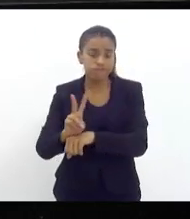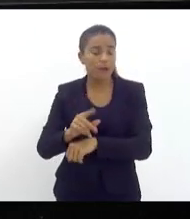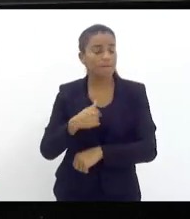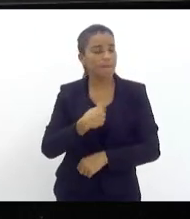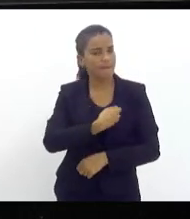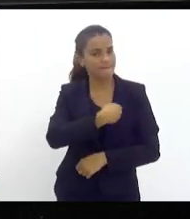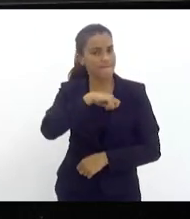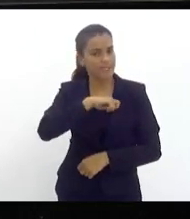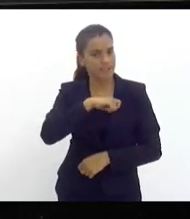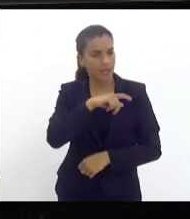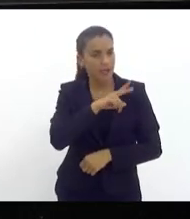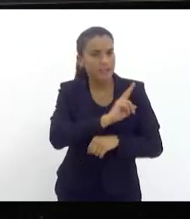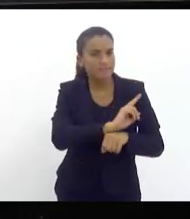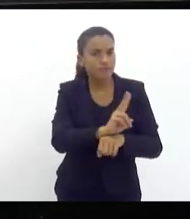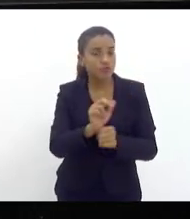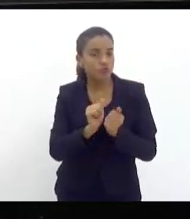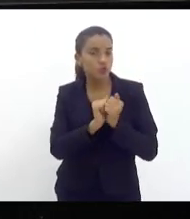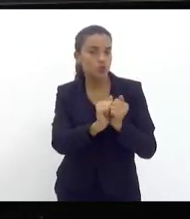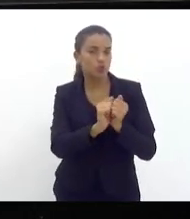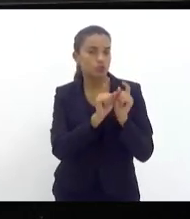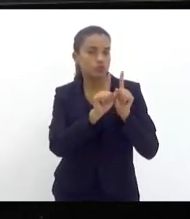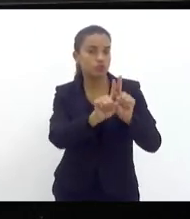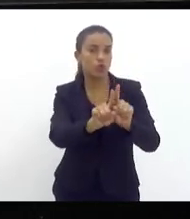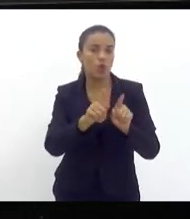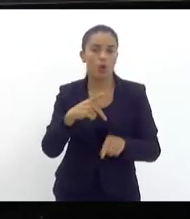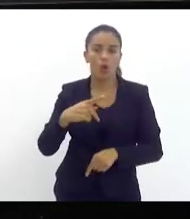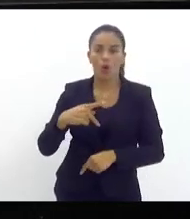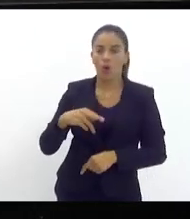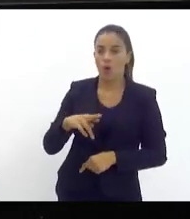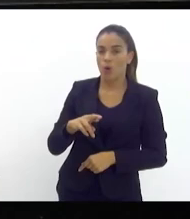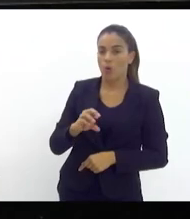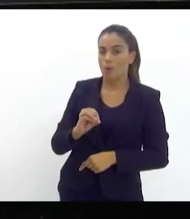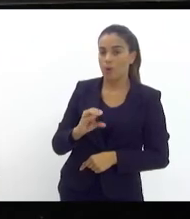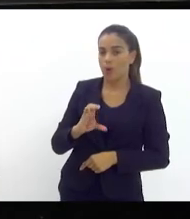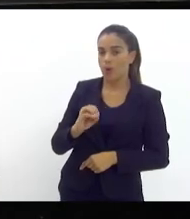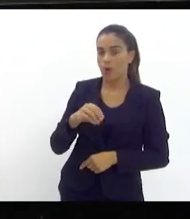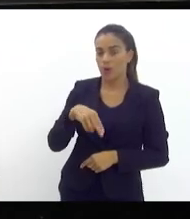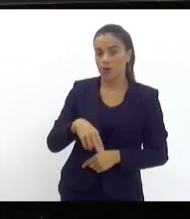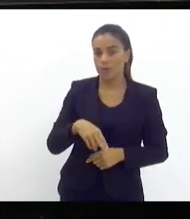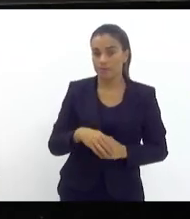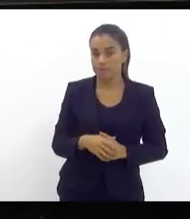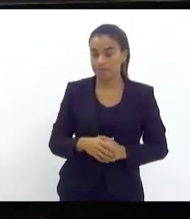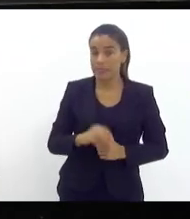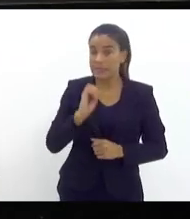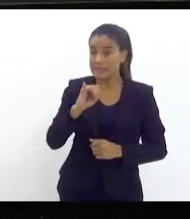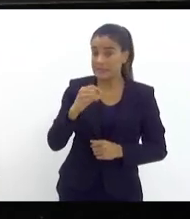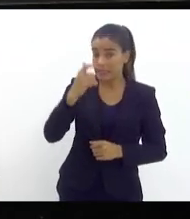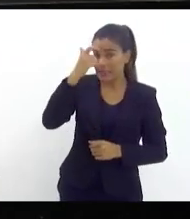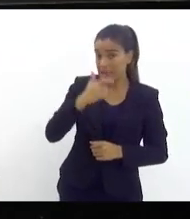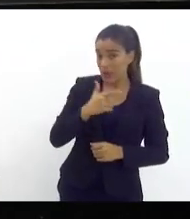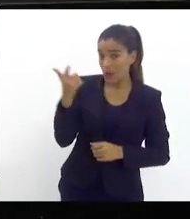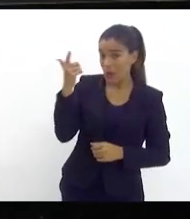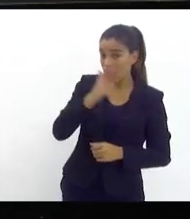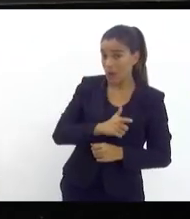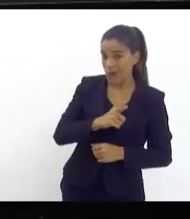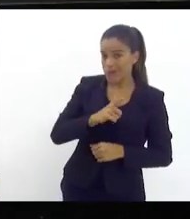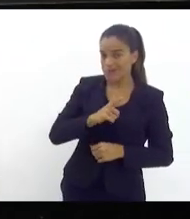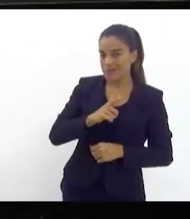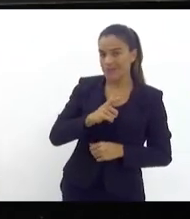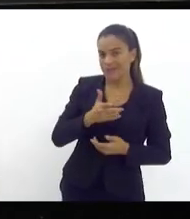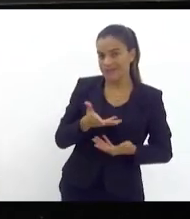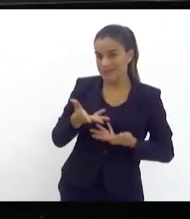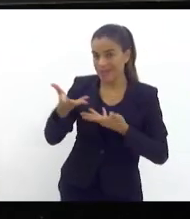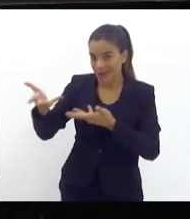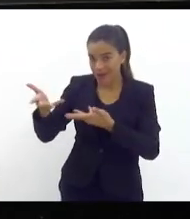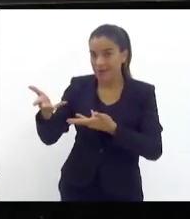juntamente com Procon e se caso eu ter a chance de ser convidado nessa